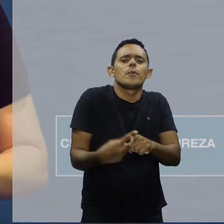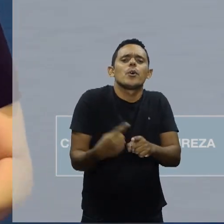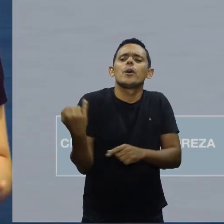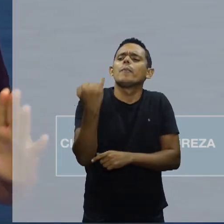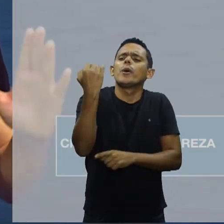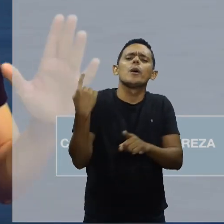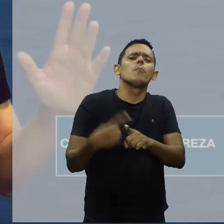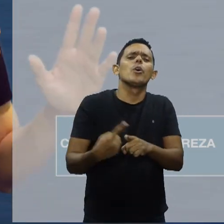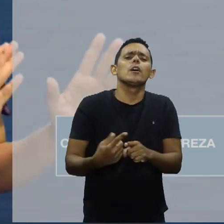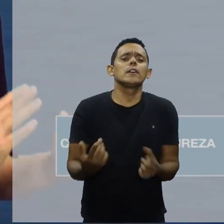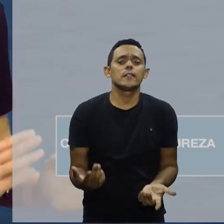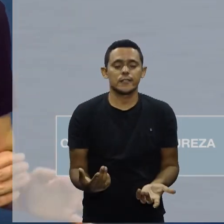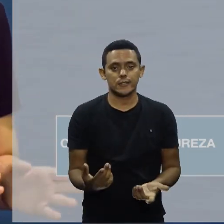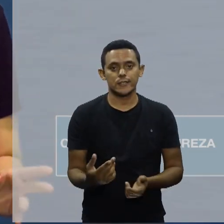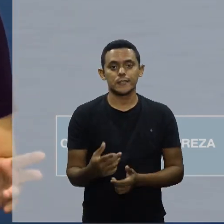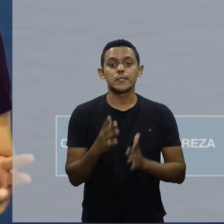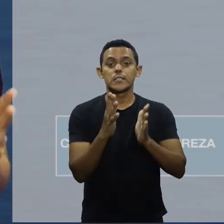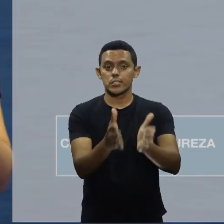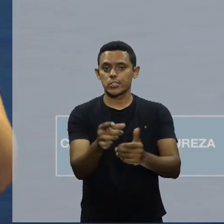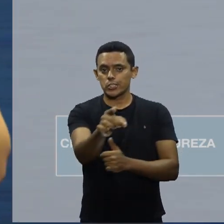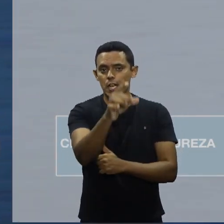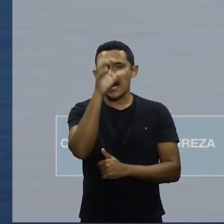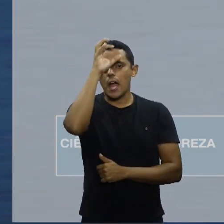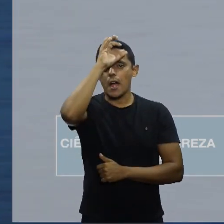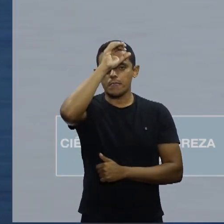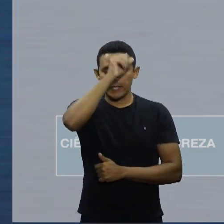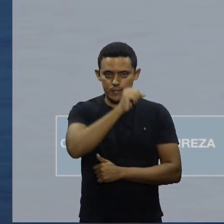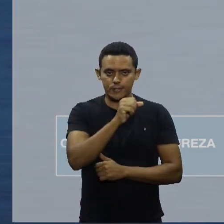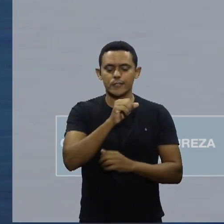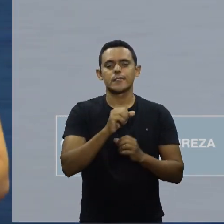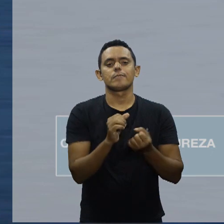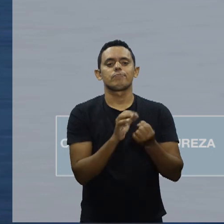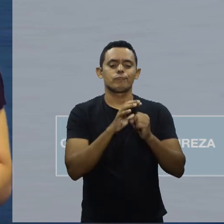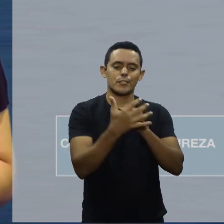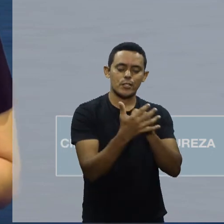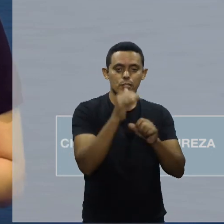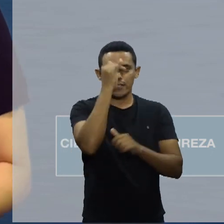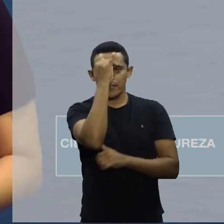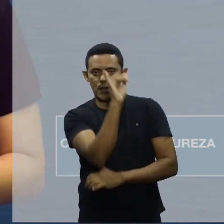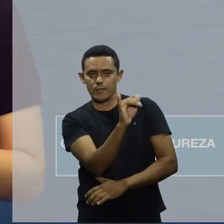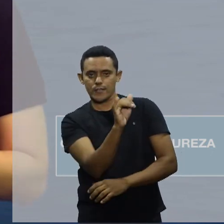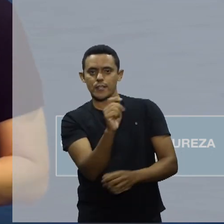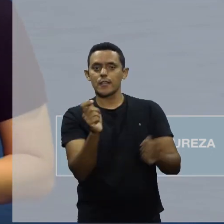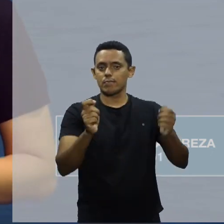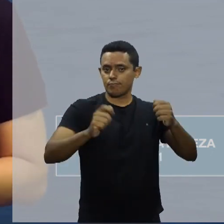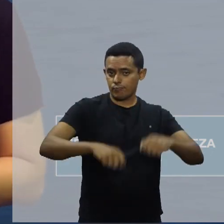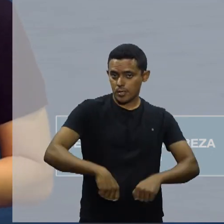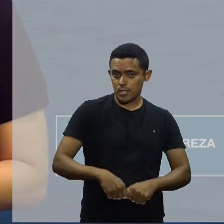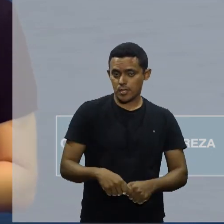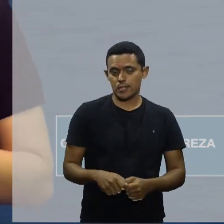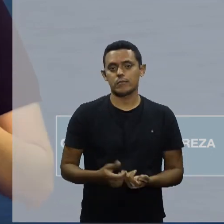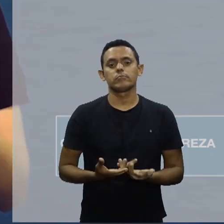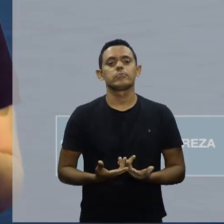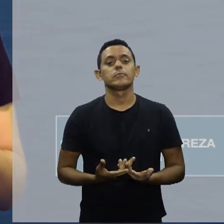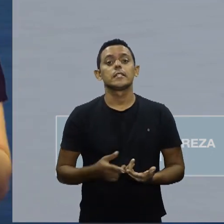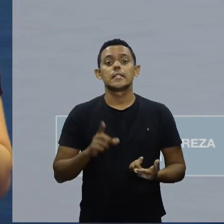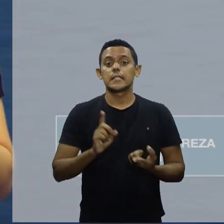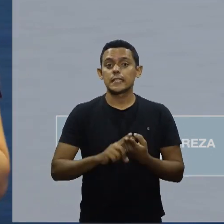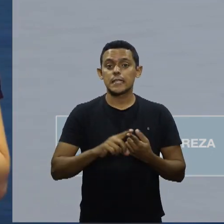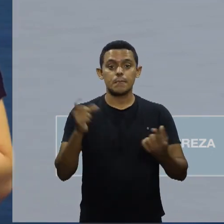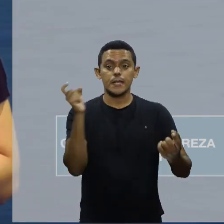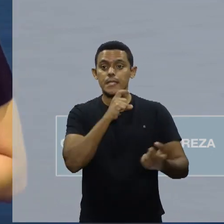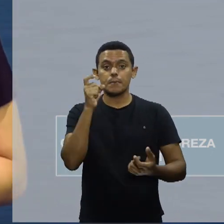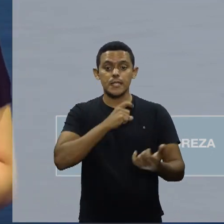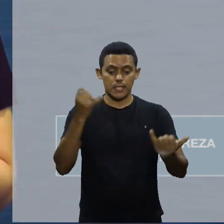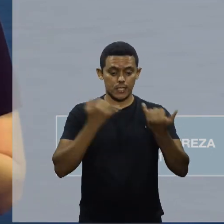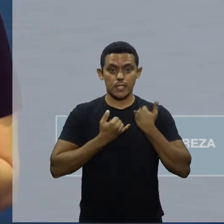viram a respeito das principais medidas de prevenção do coronavírus e também a respeito das fake news a gente